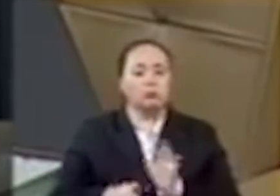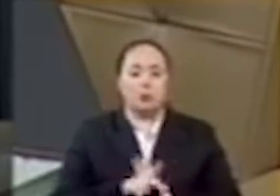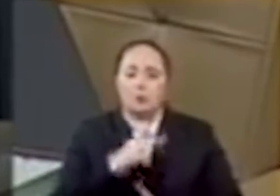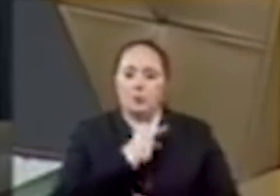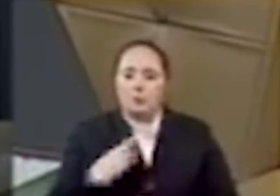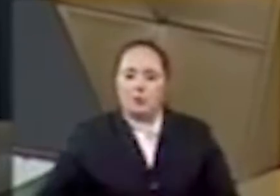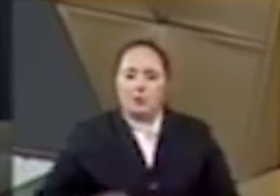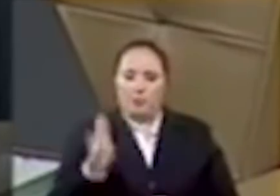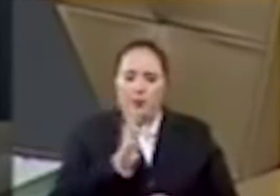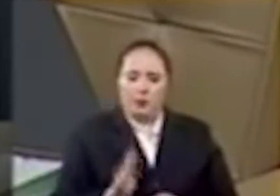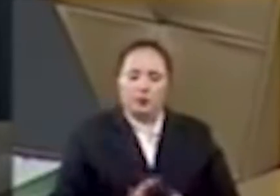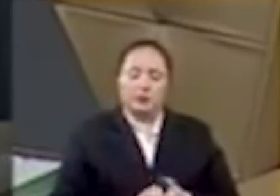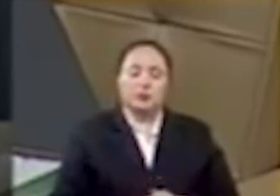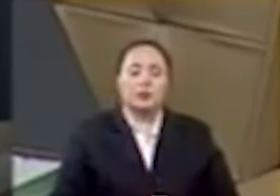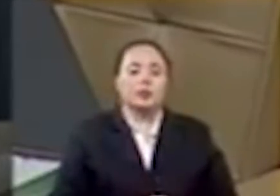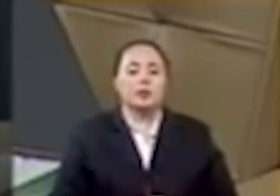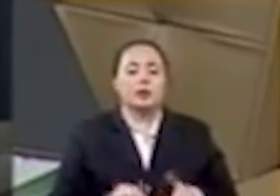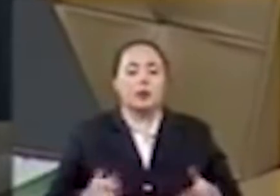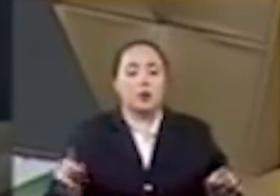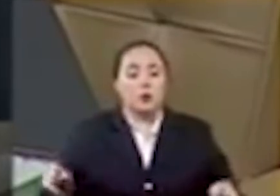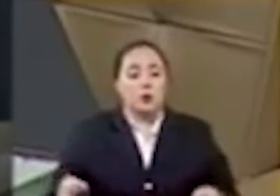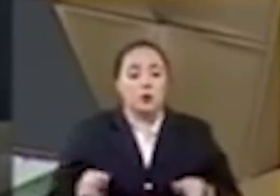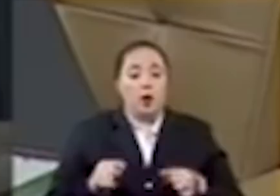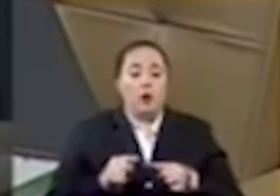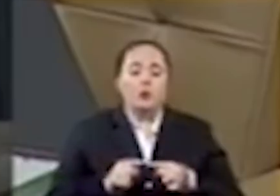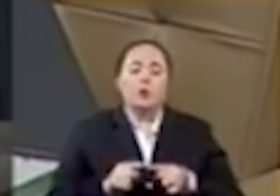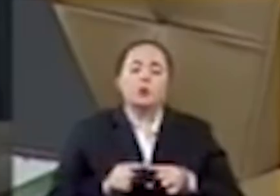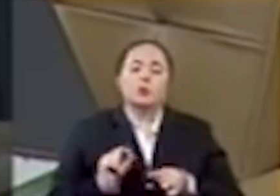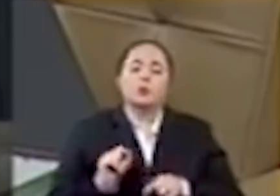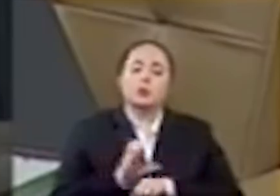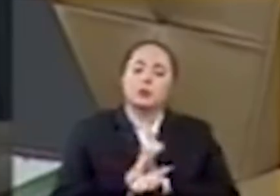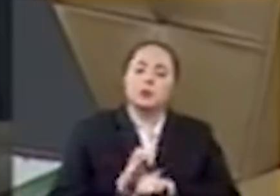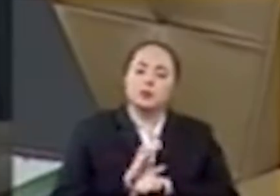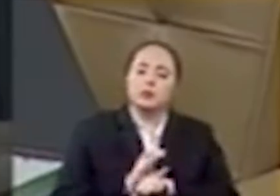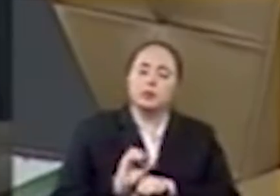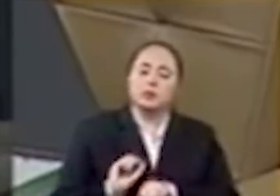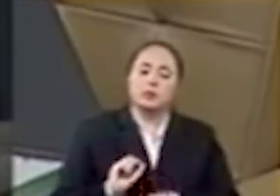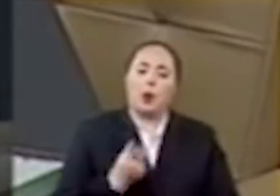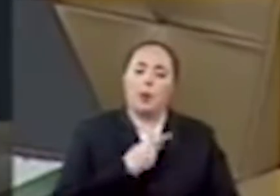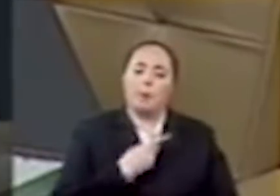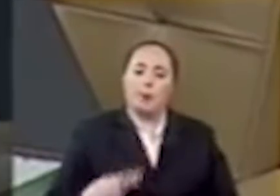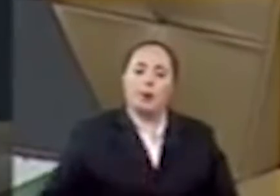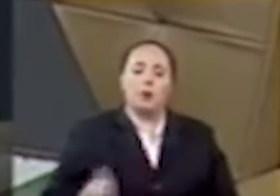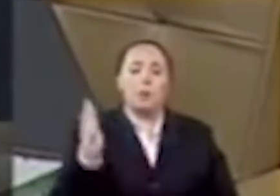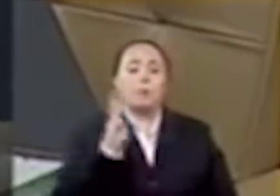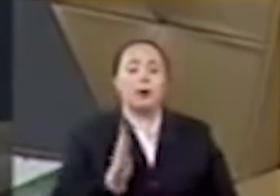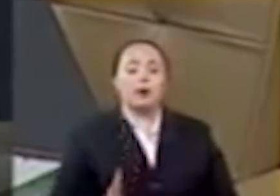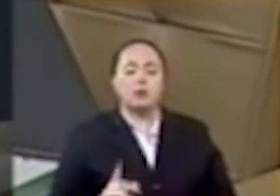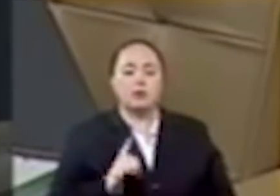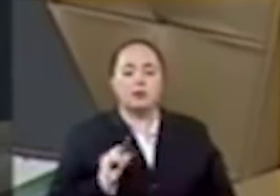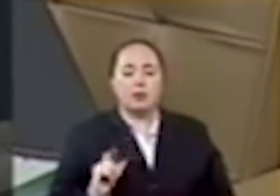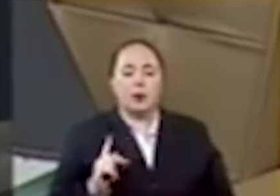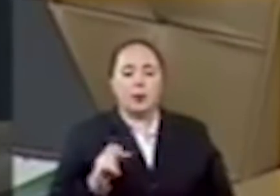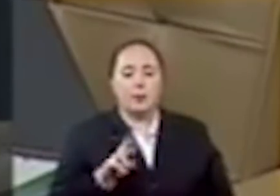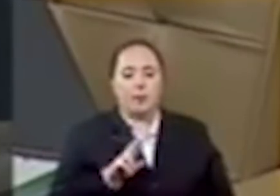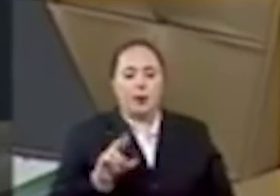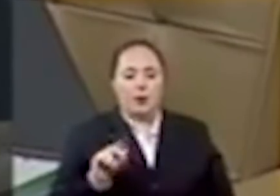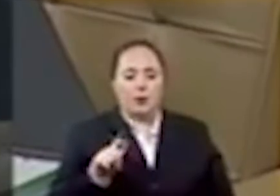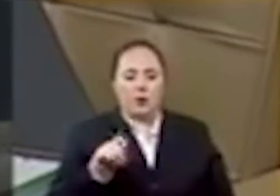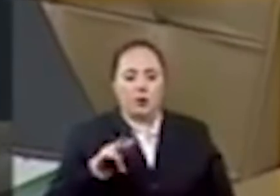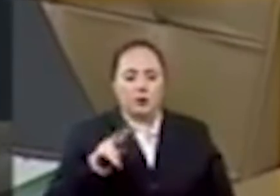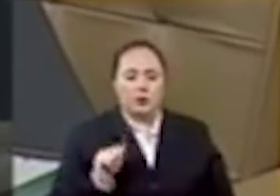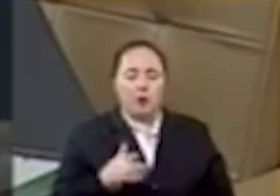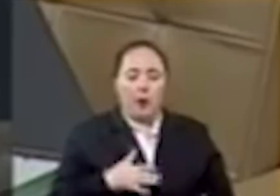com o desenho institucional estabelecido, o presidente da República tem a prerrogativa de